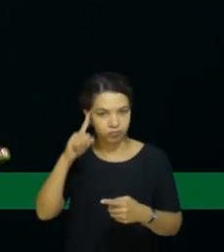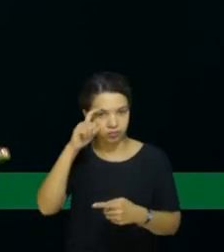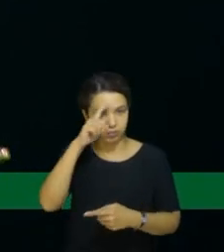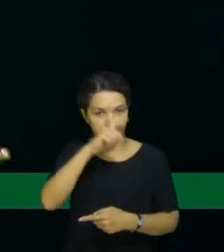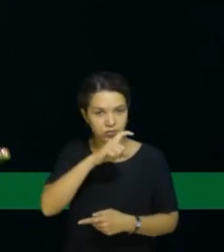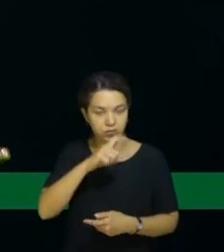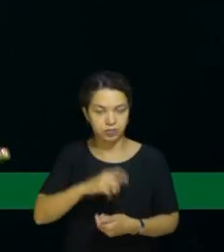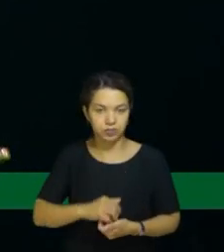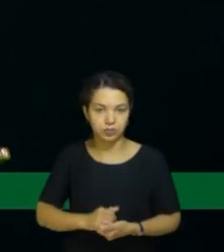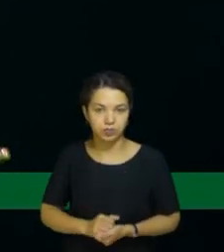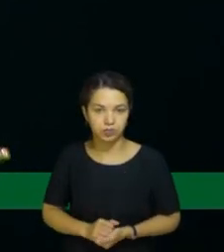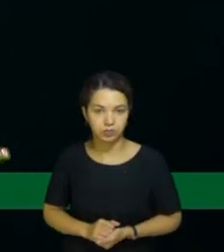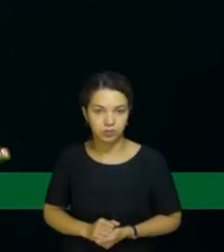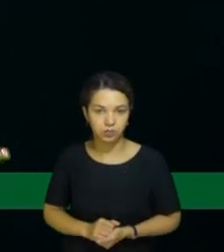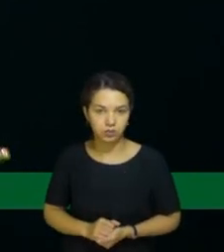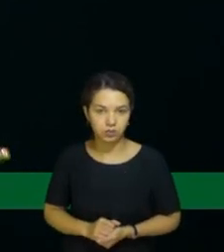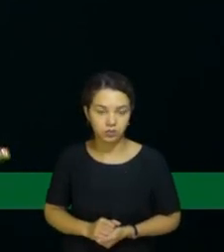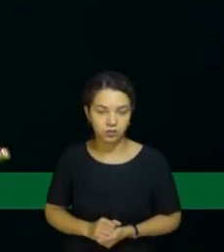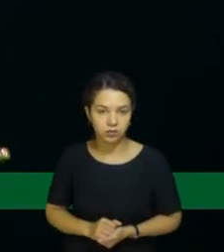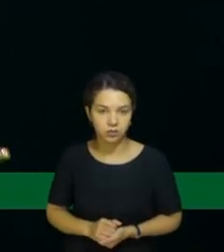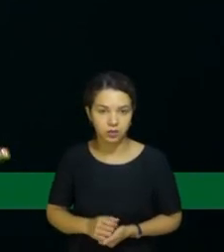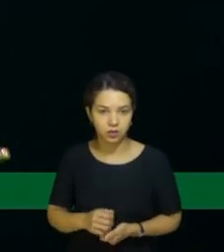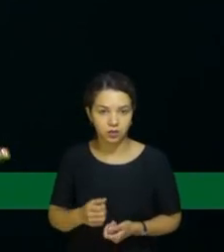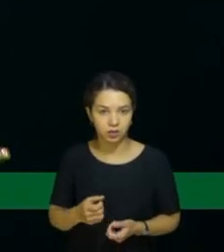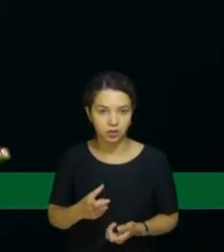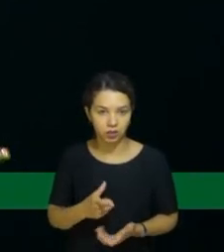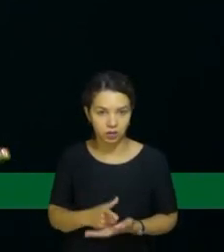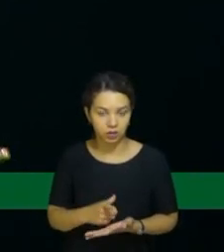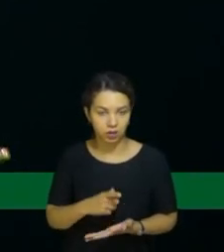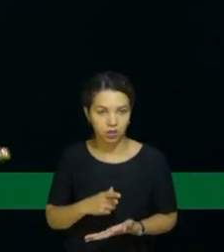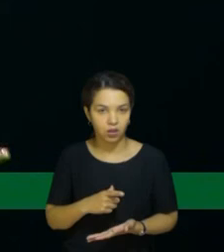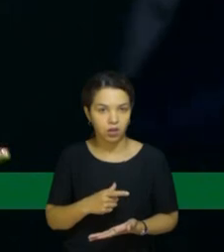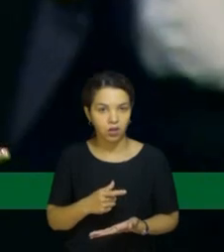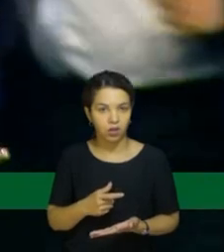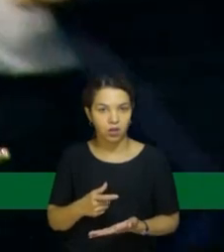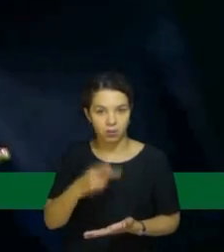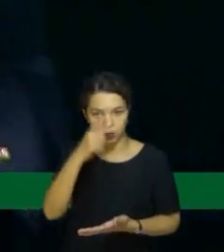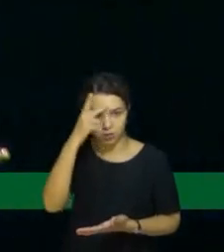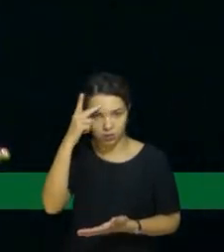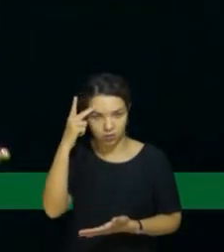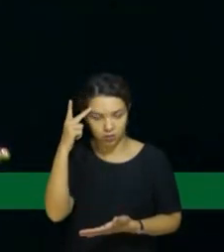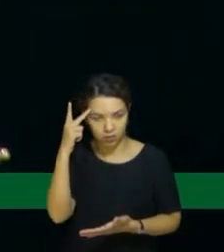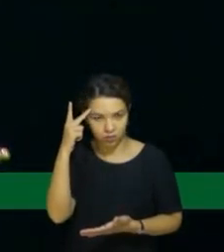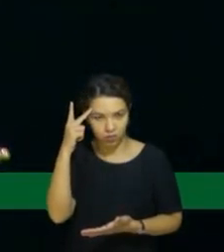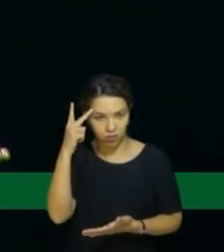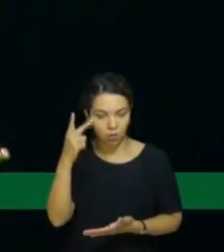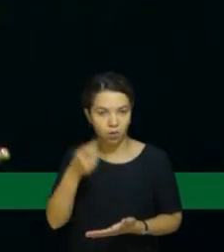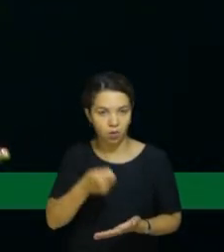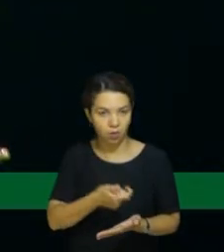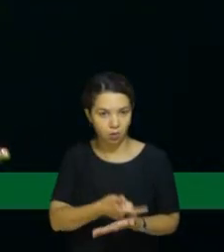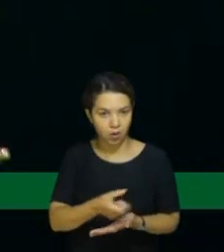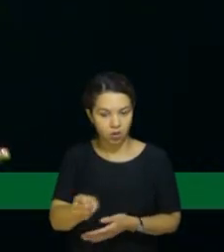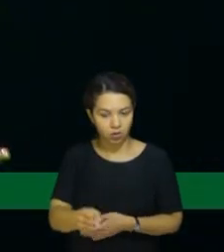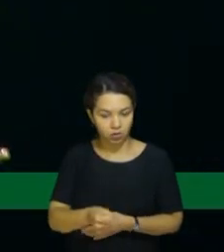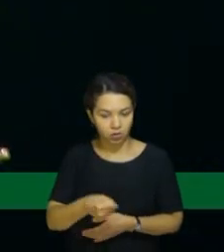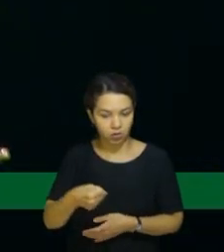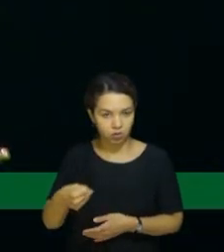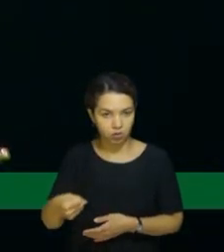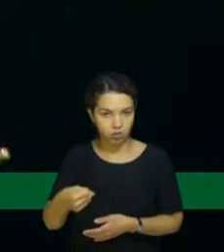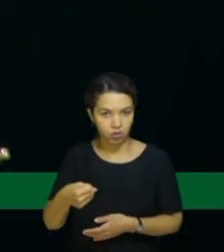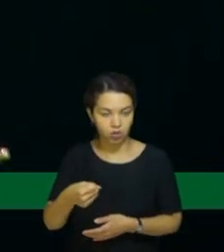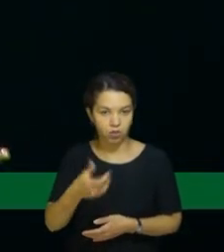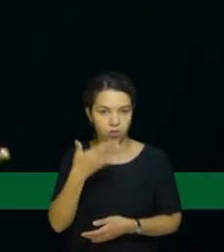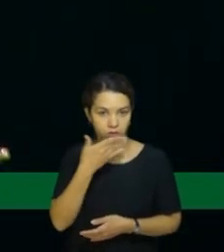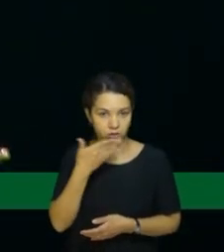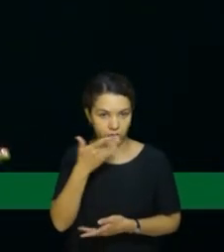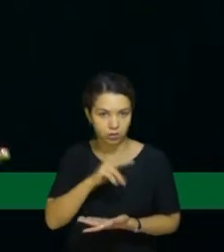a de conquistar o mercado pela via da diferenciação de produtos ofertando chope e cerveja artesanais com sabores de